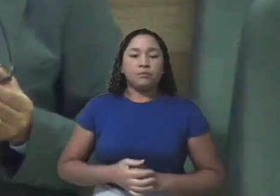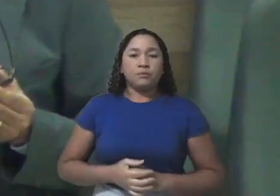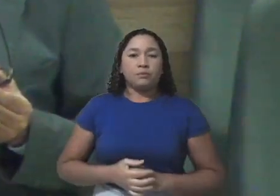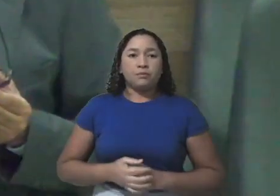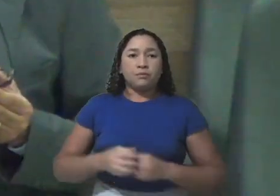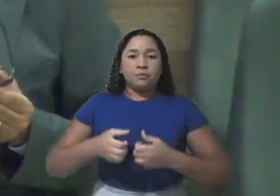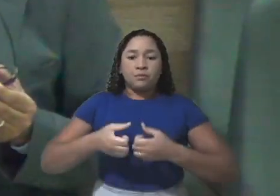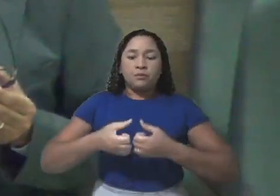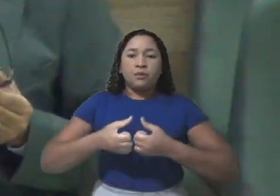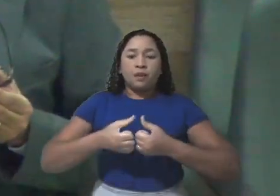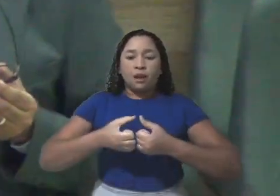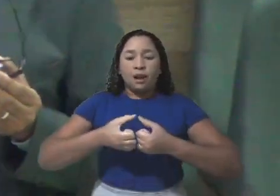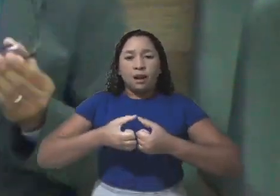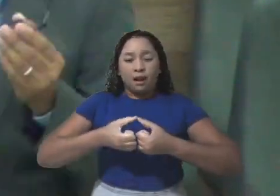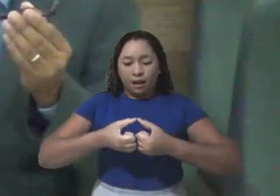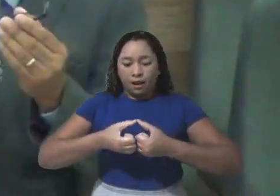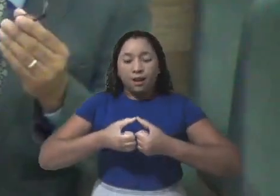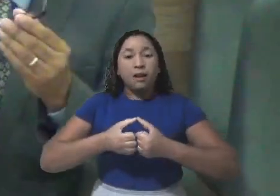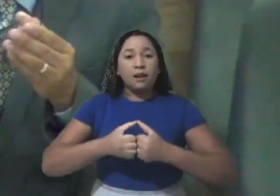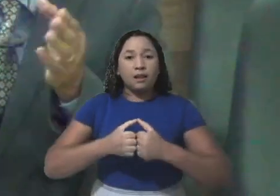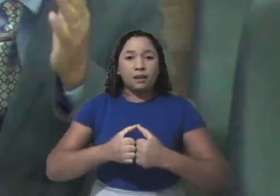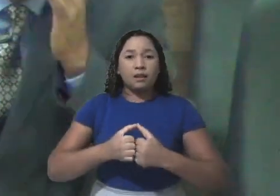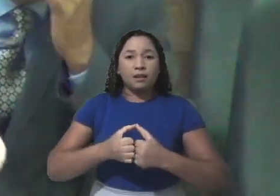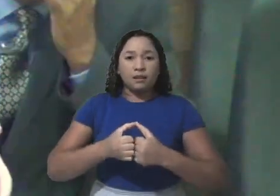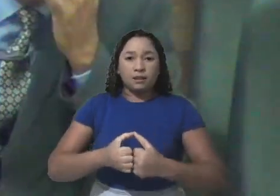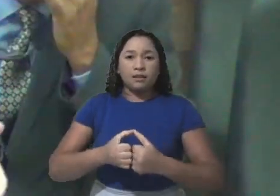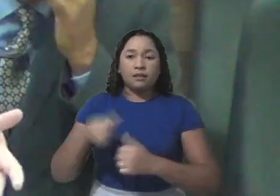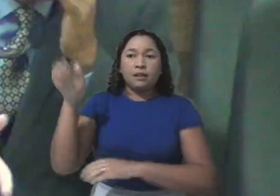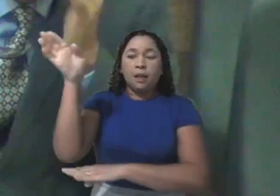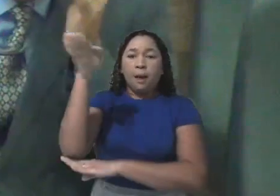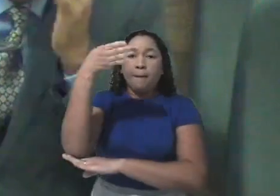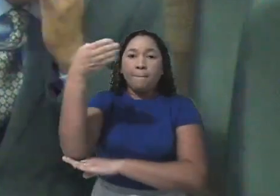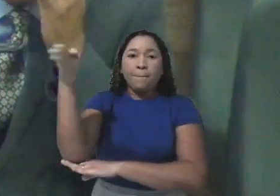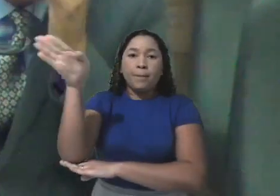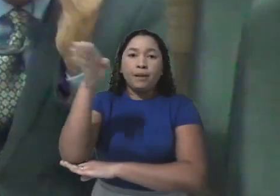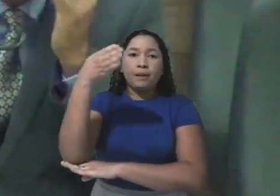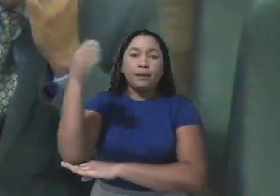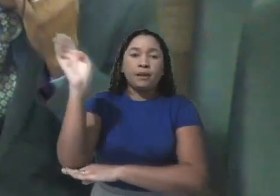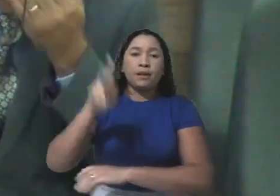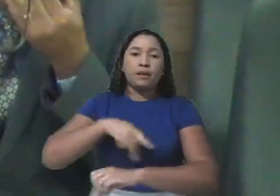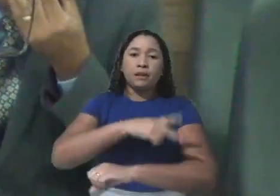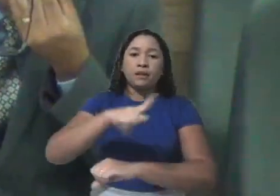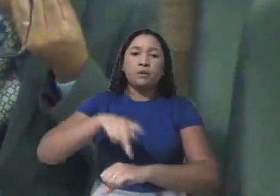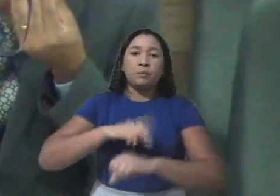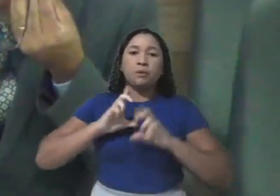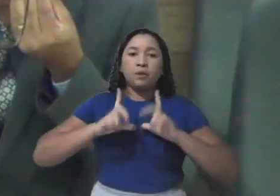Aliança, bandeira de Israel, remetendo a um tabernáculo? Quem já viu